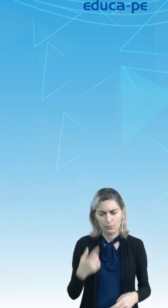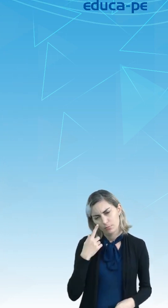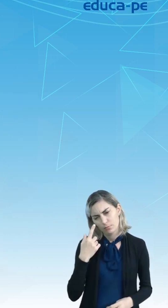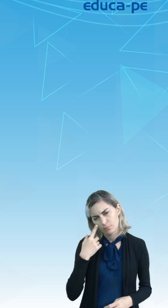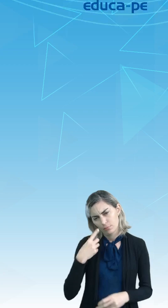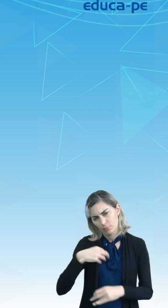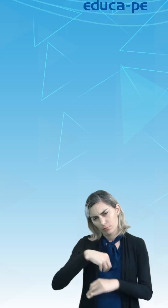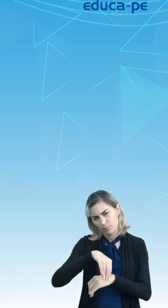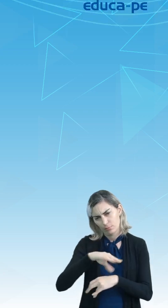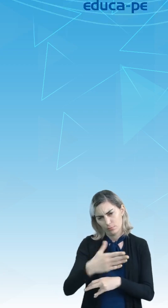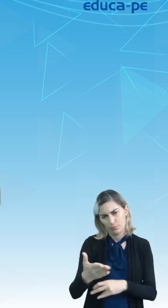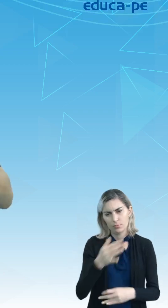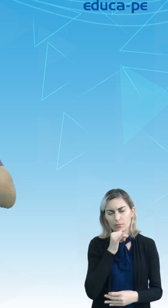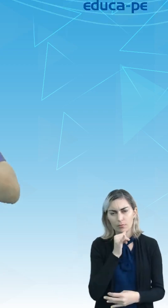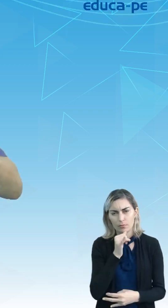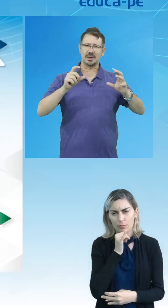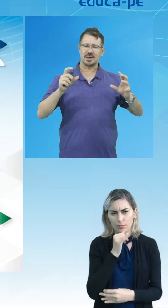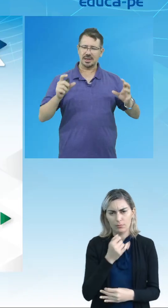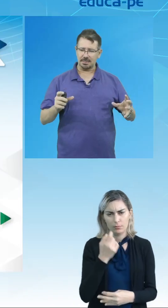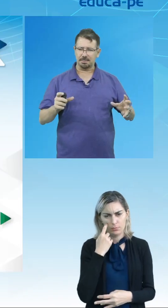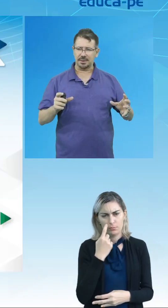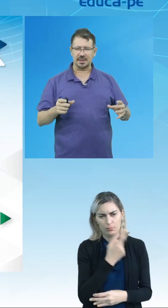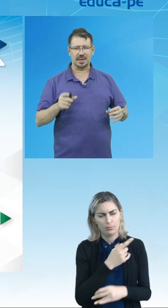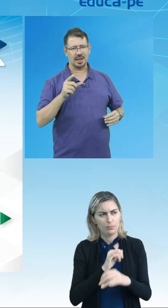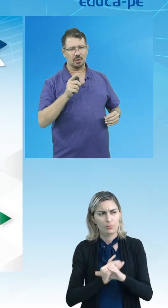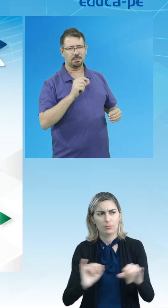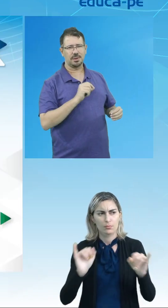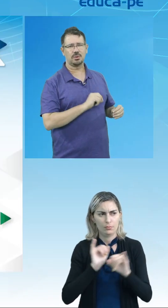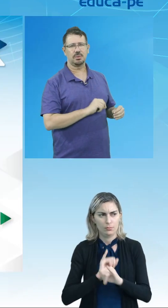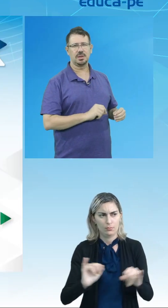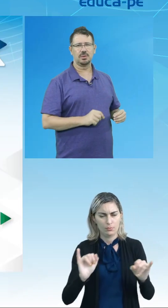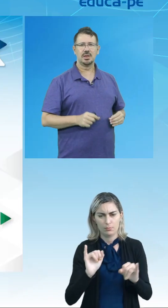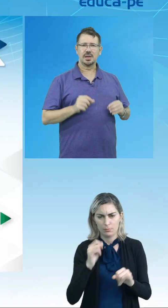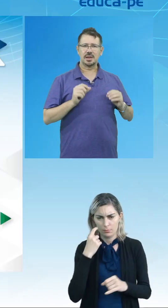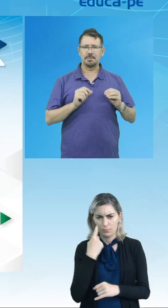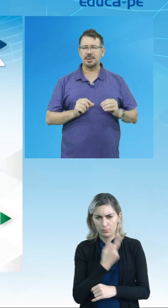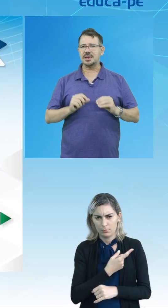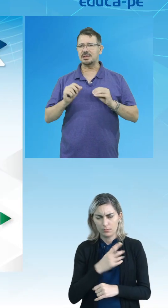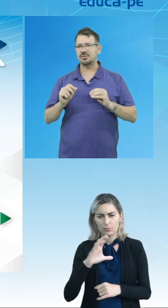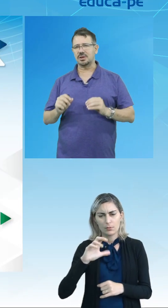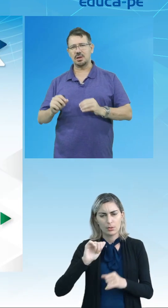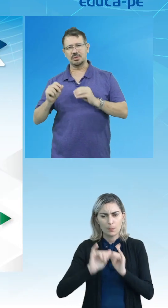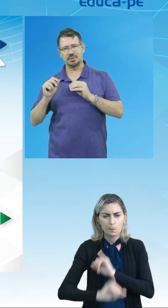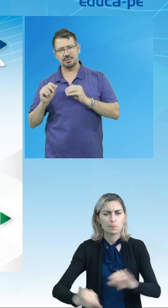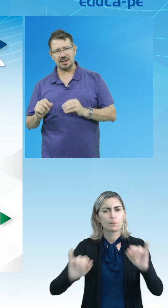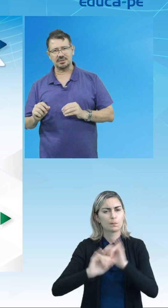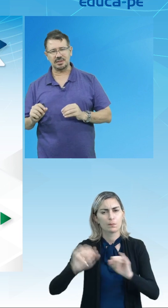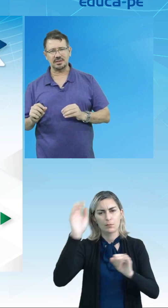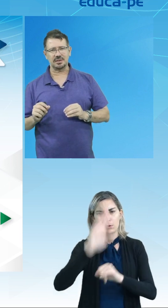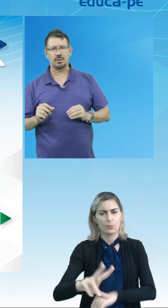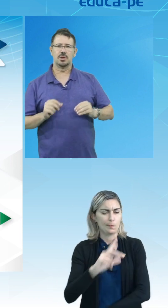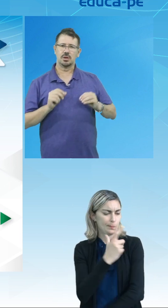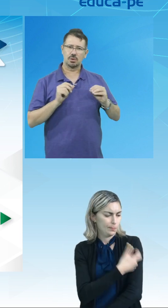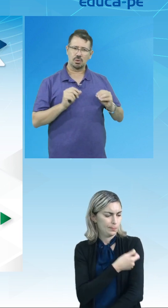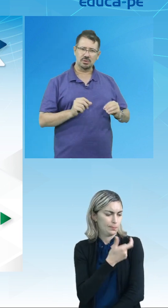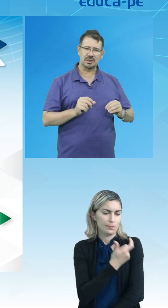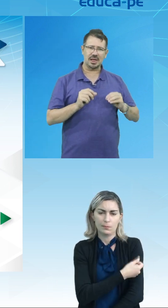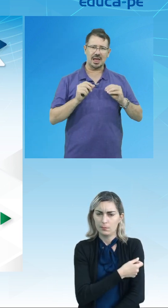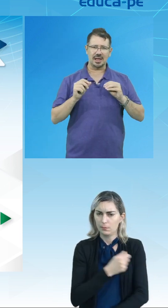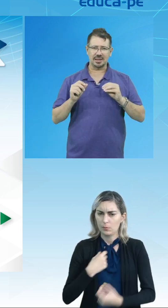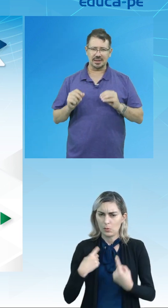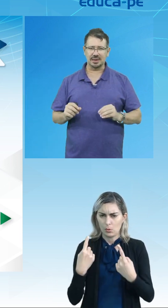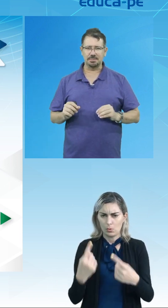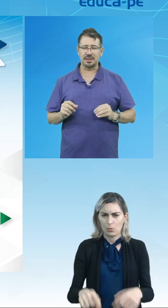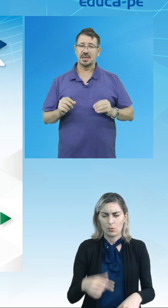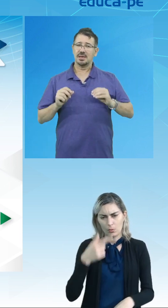trago para vocês um exemplo. Olha aí uma campanha, acompanhe comigo, campanha nacional de vacinação contra